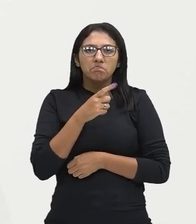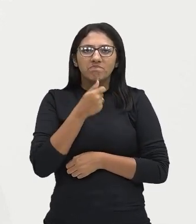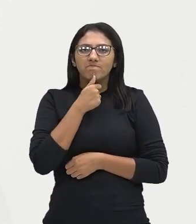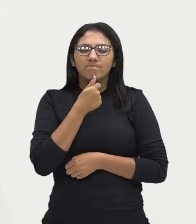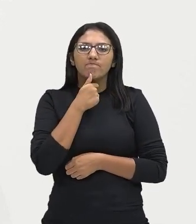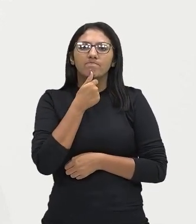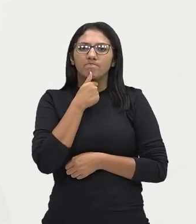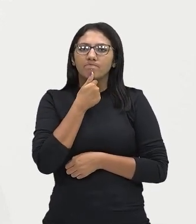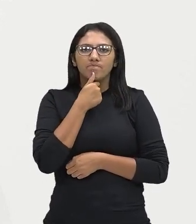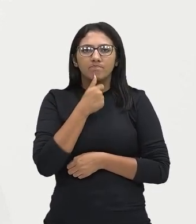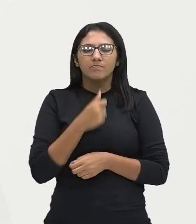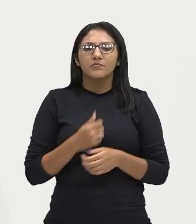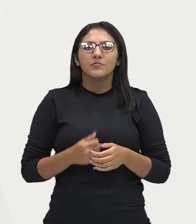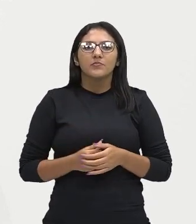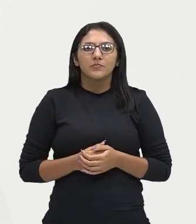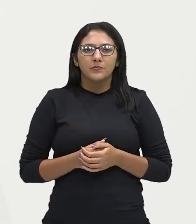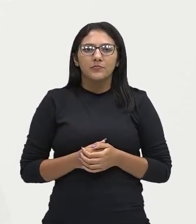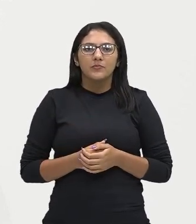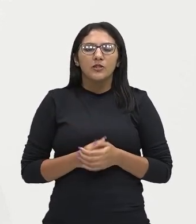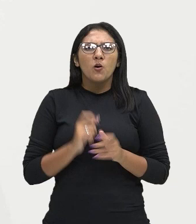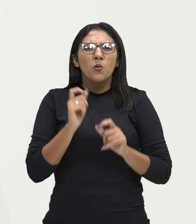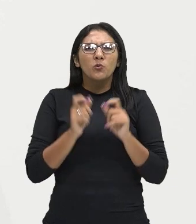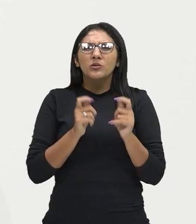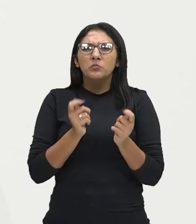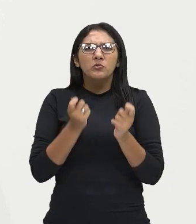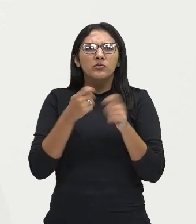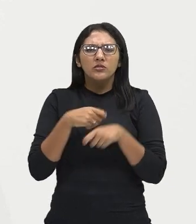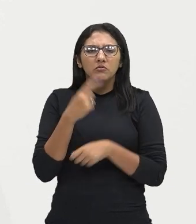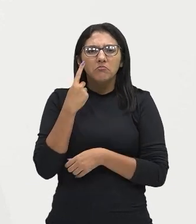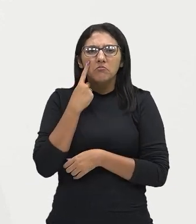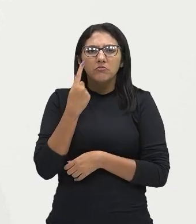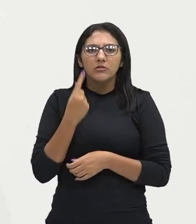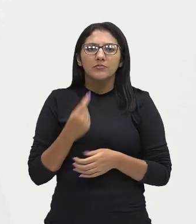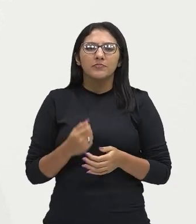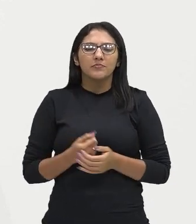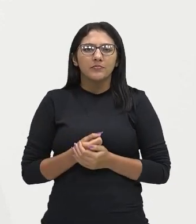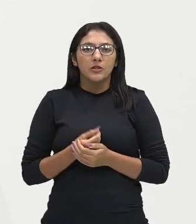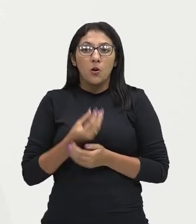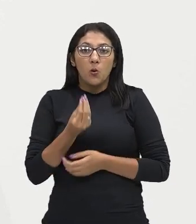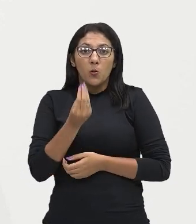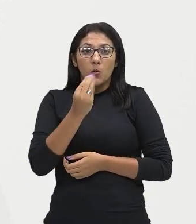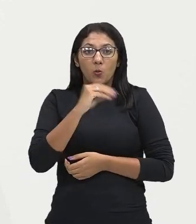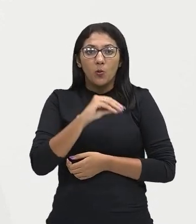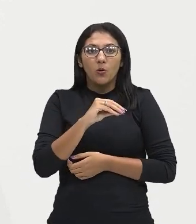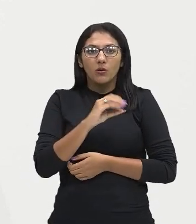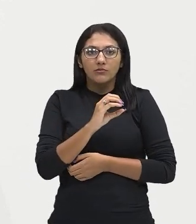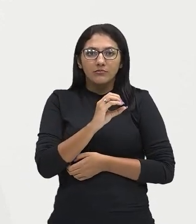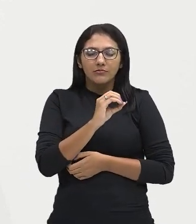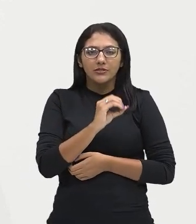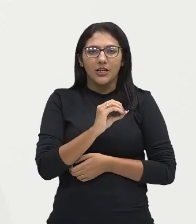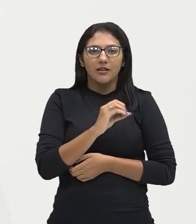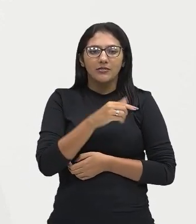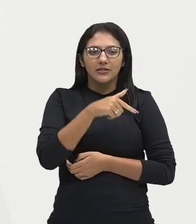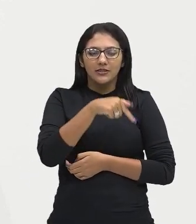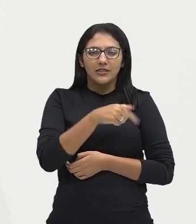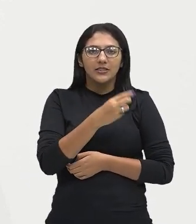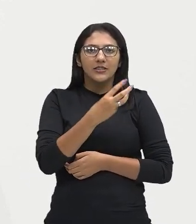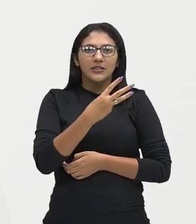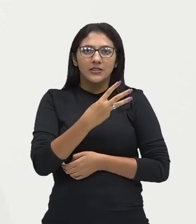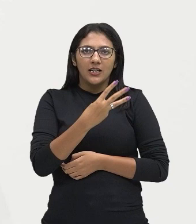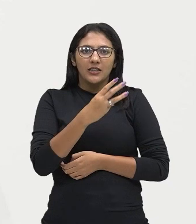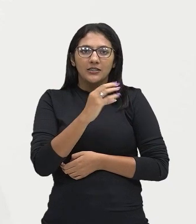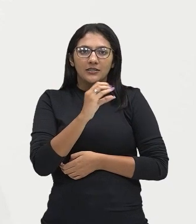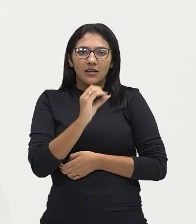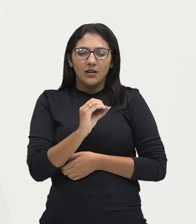não dá, não é permitido. O que a gente faz então? Acrescenta um zero no